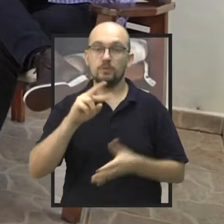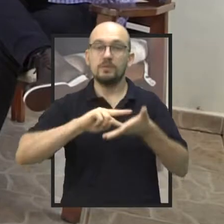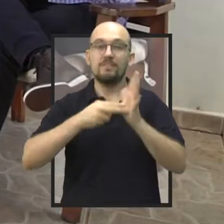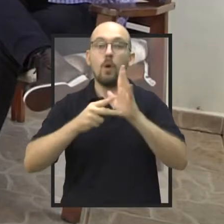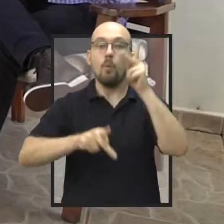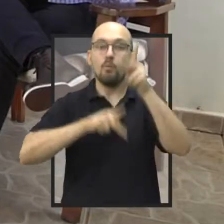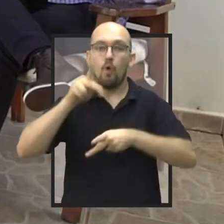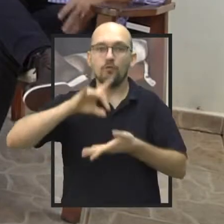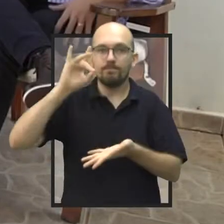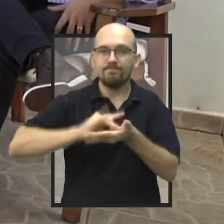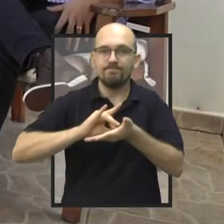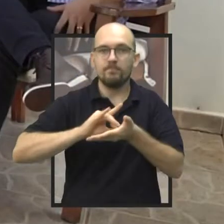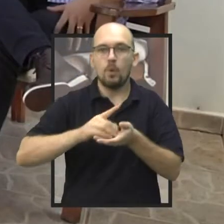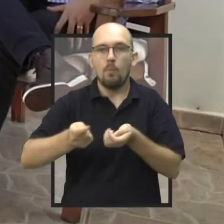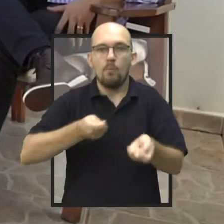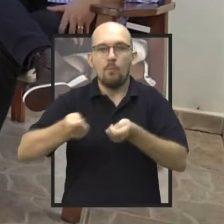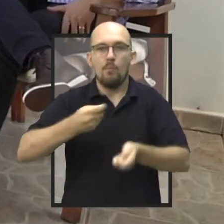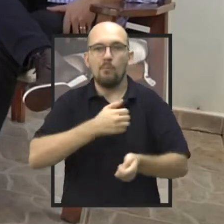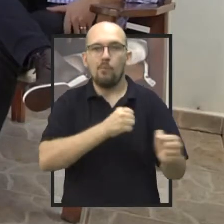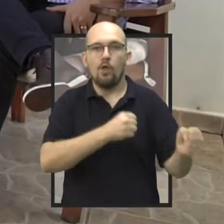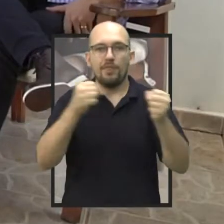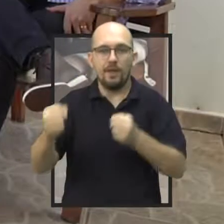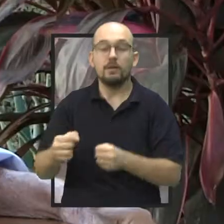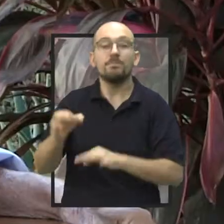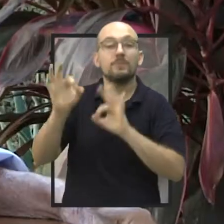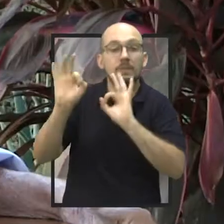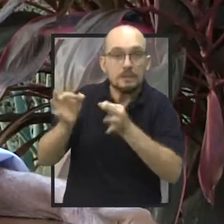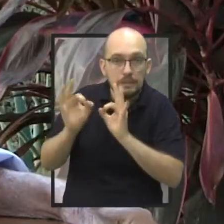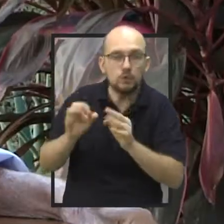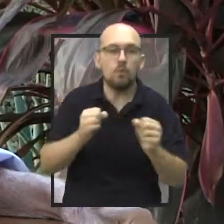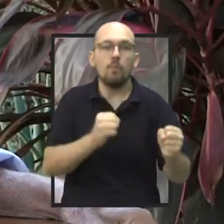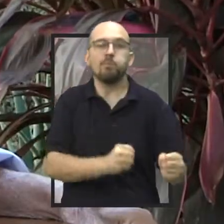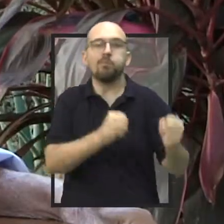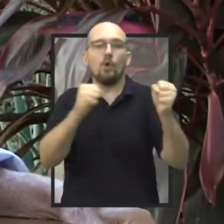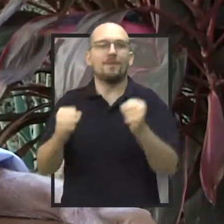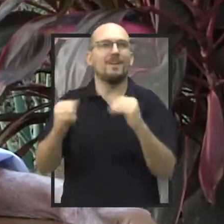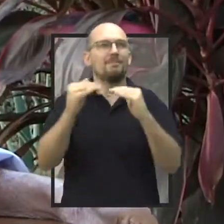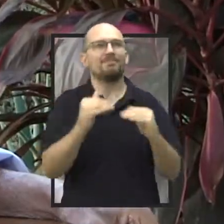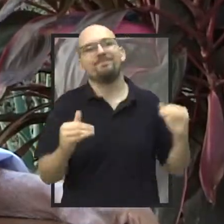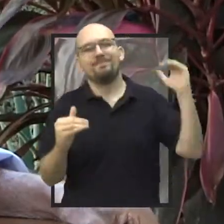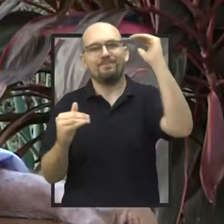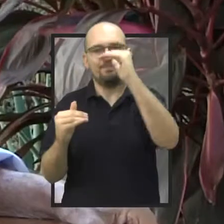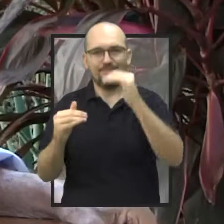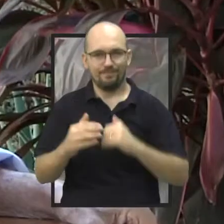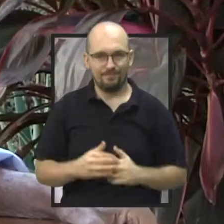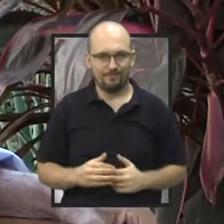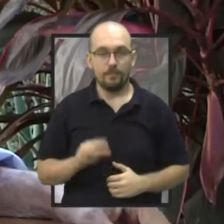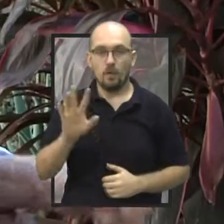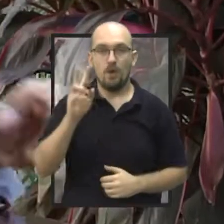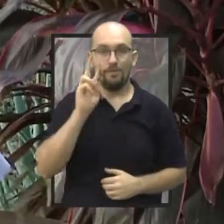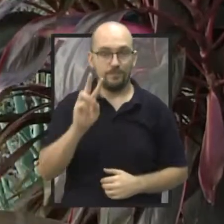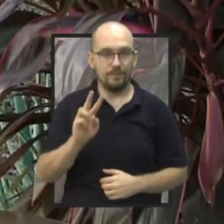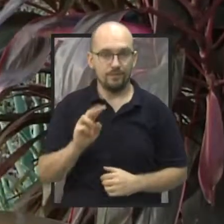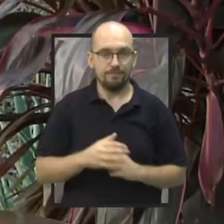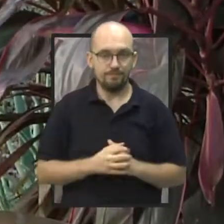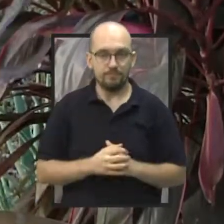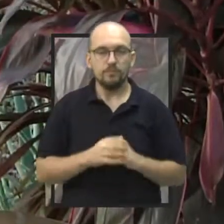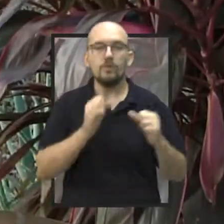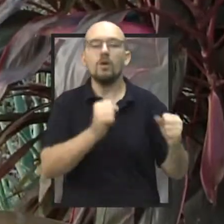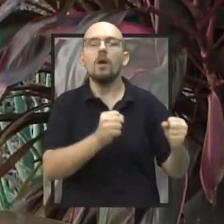poder sobre a nação. O seu poder soberano. Então veja bem, esse